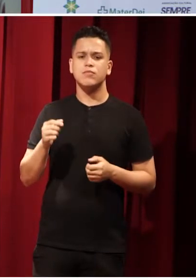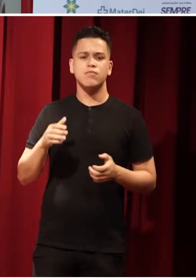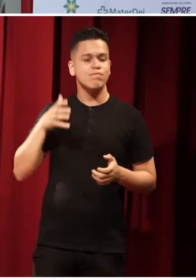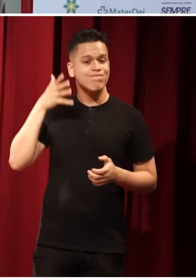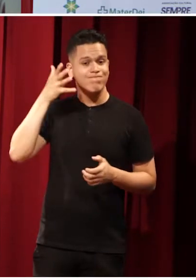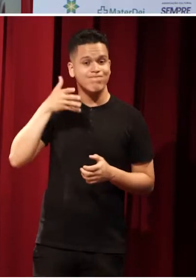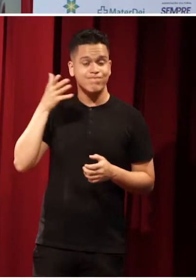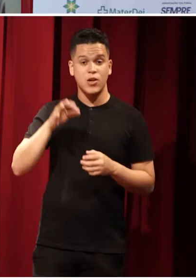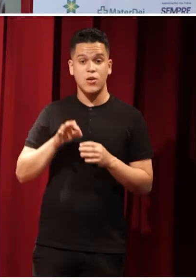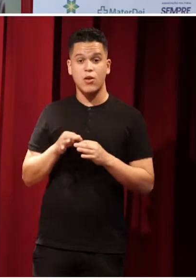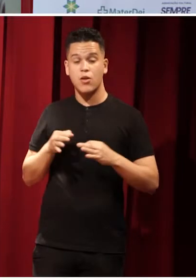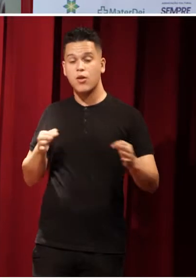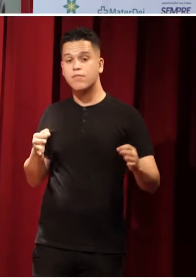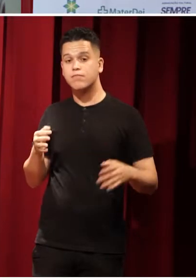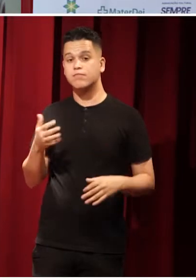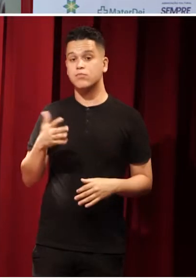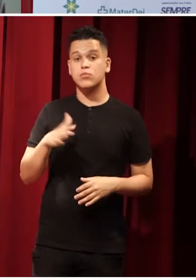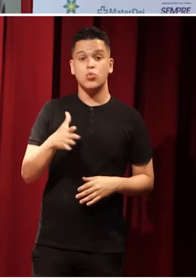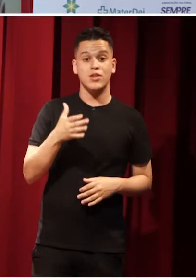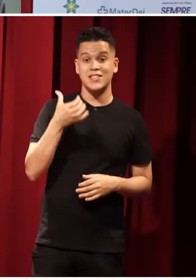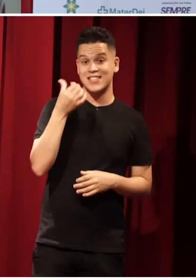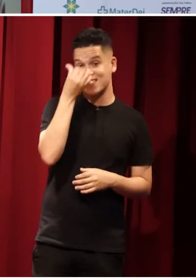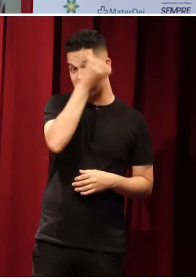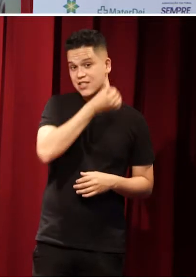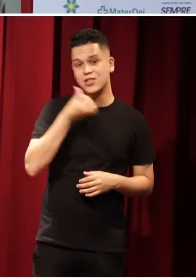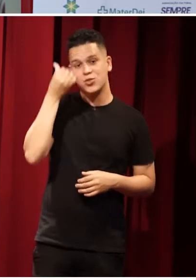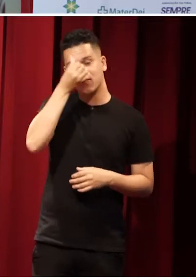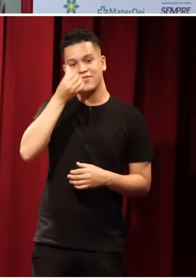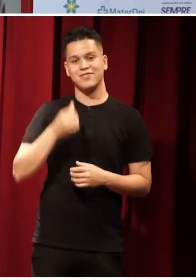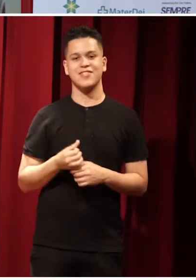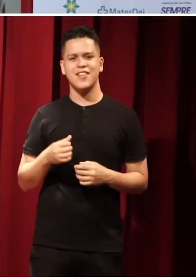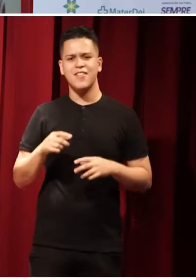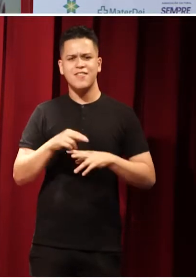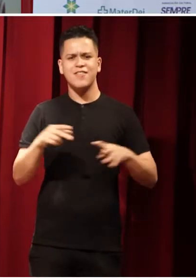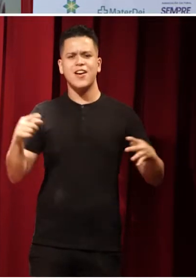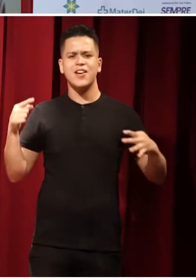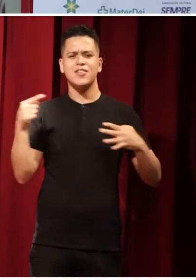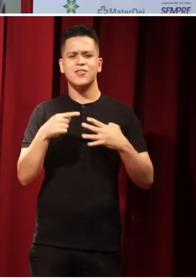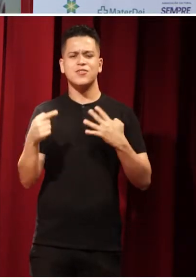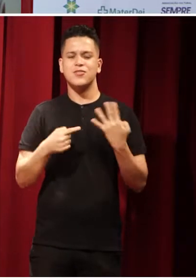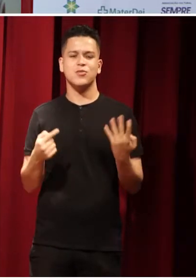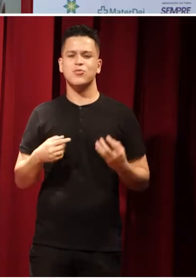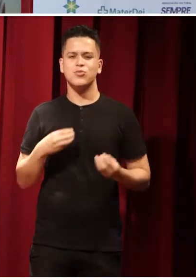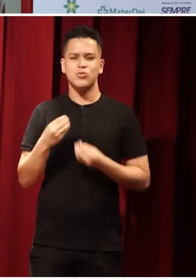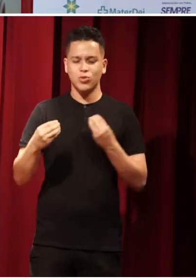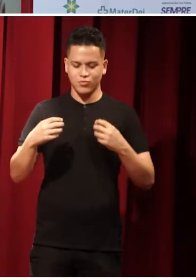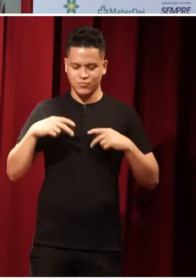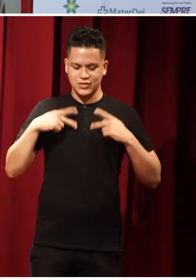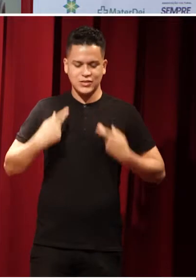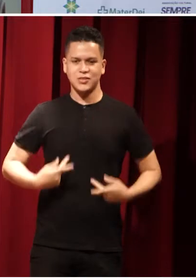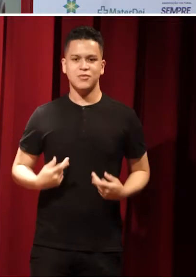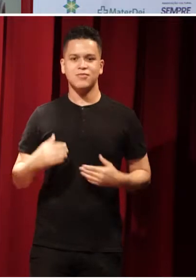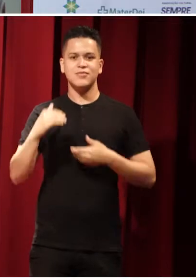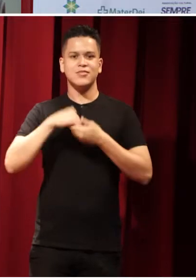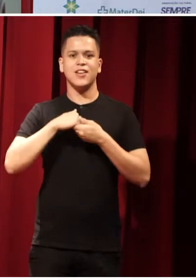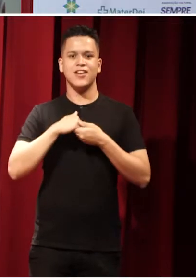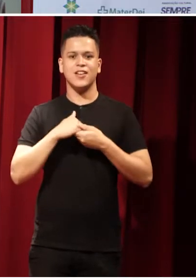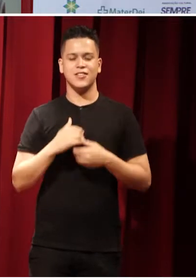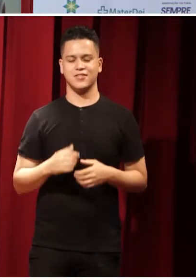Ele vai fazer uma palestra longa, de aproximadamente 6 horas, sobre... Tipo Zé Celso.